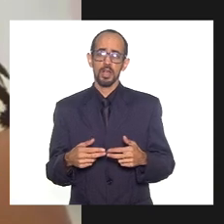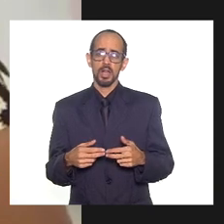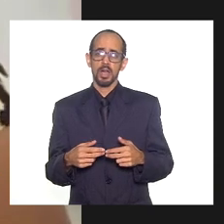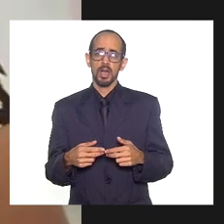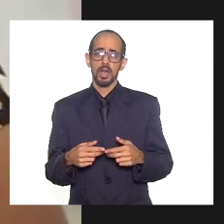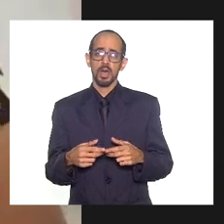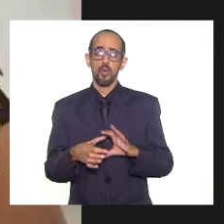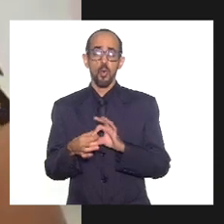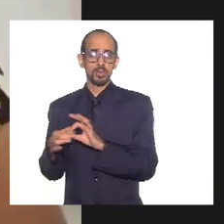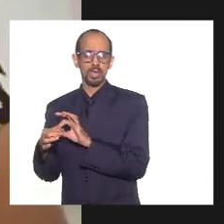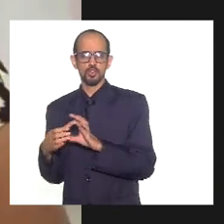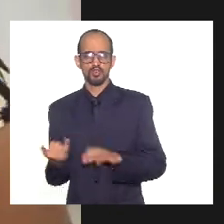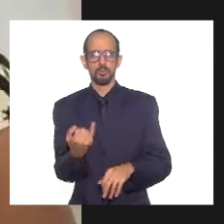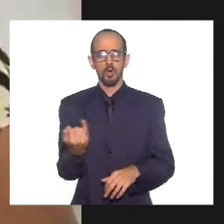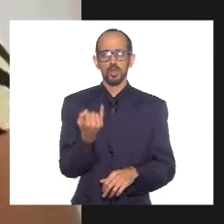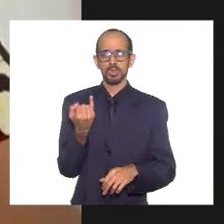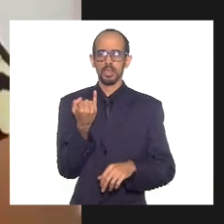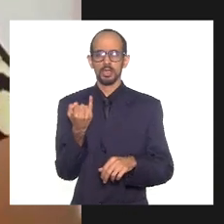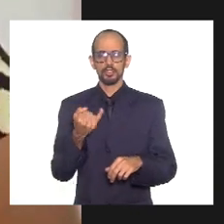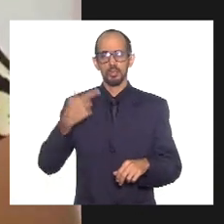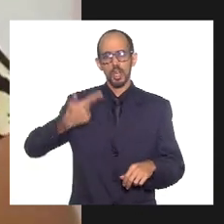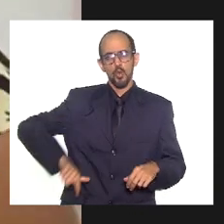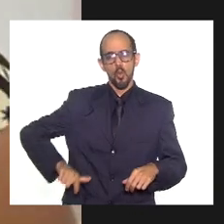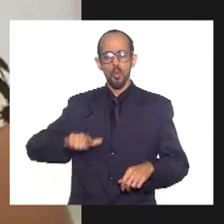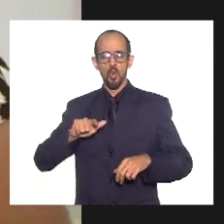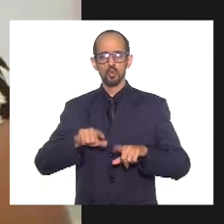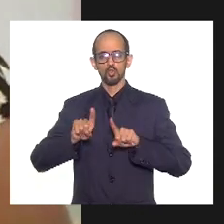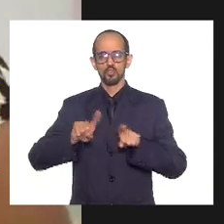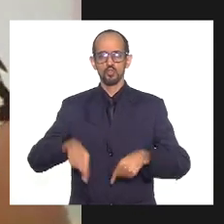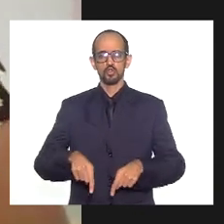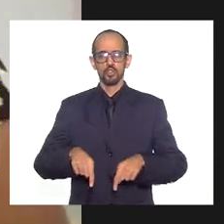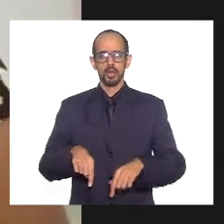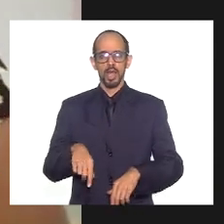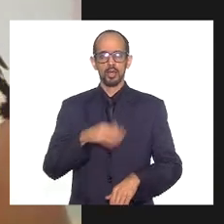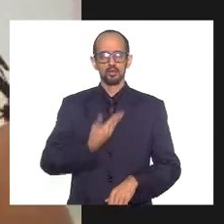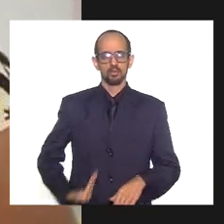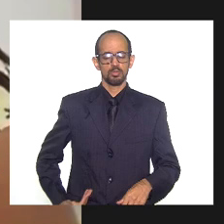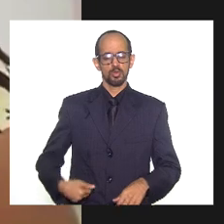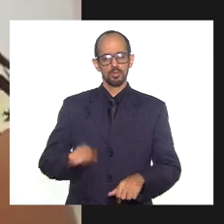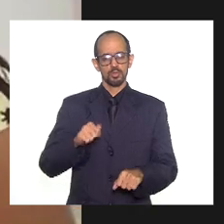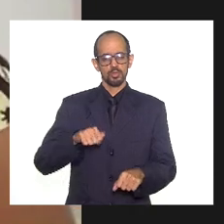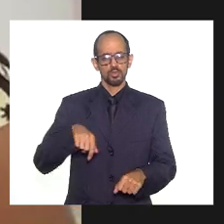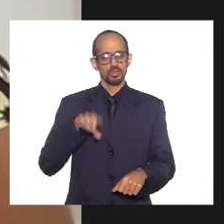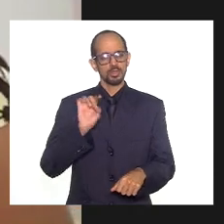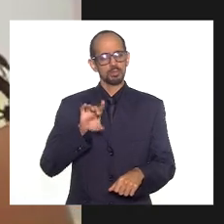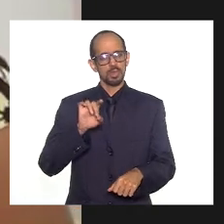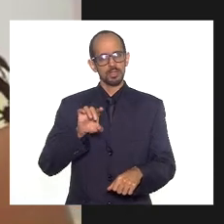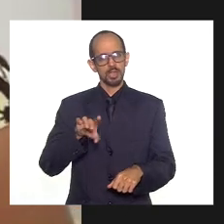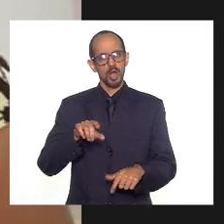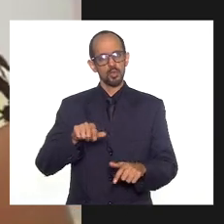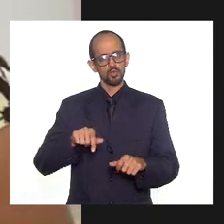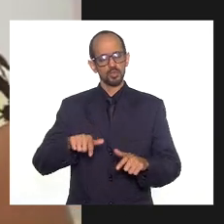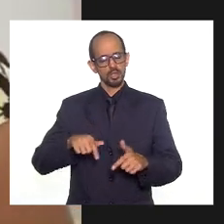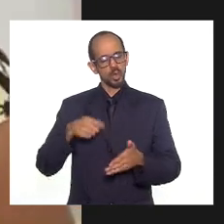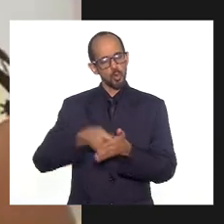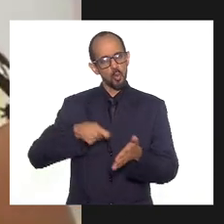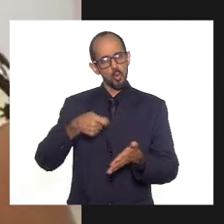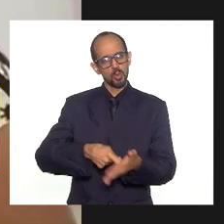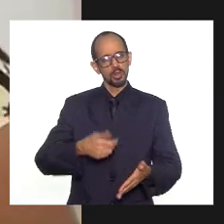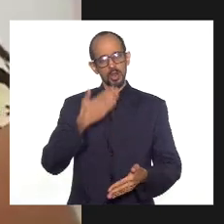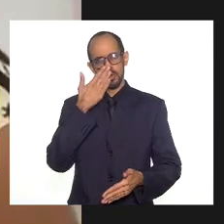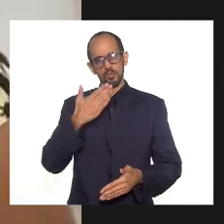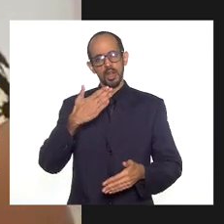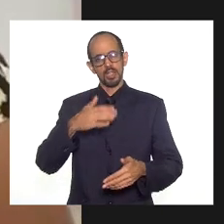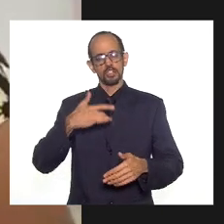tange aos demais servidores públicos, em especial servidores que estão na linha de frente da saúde.